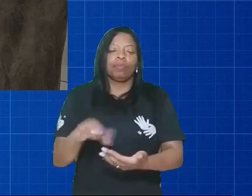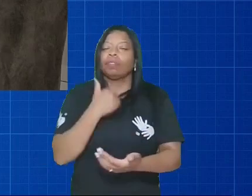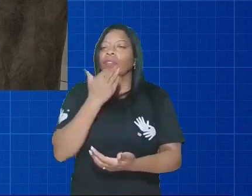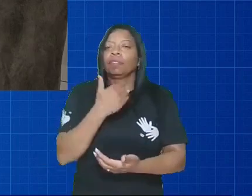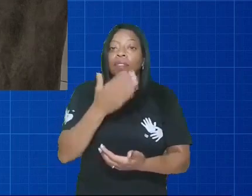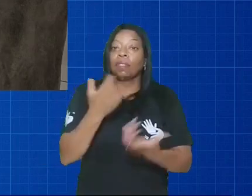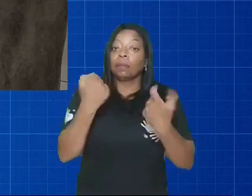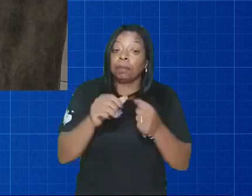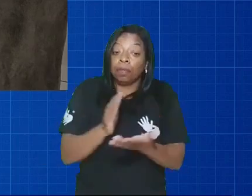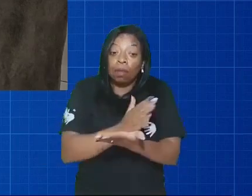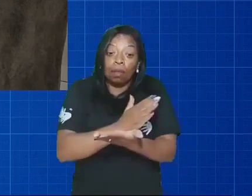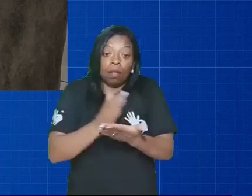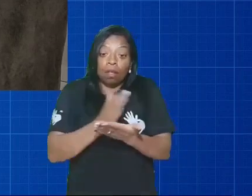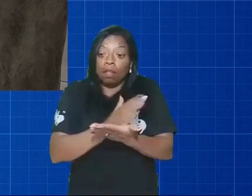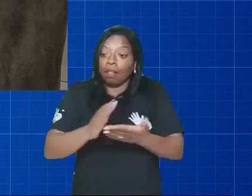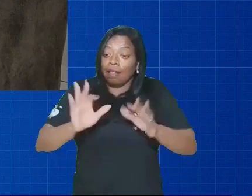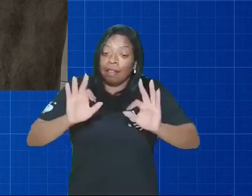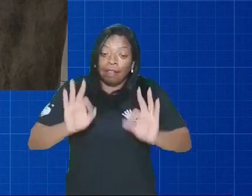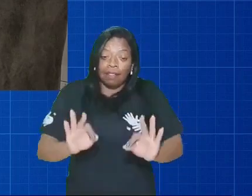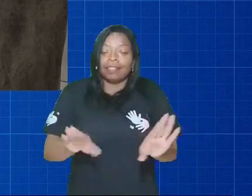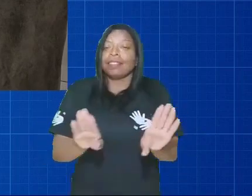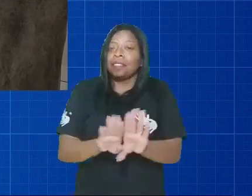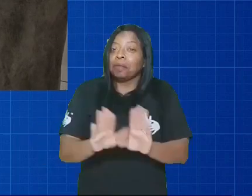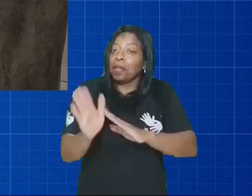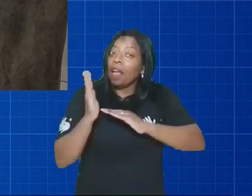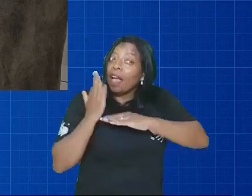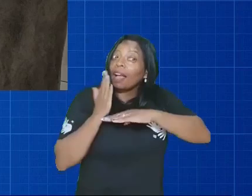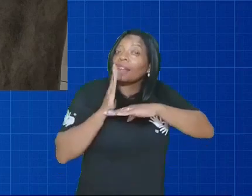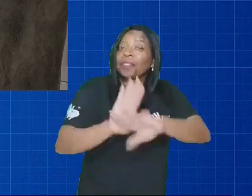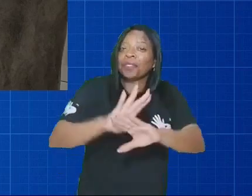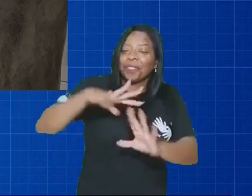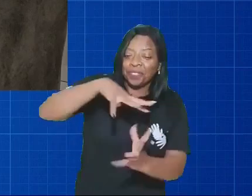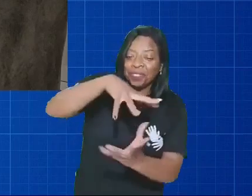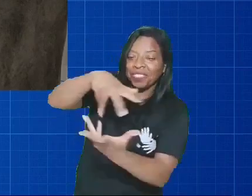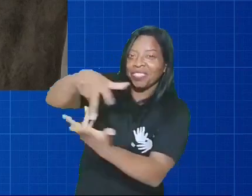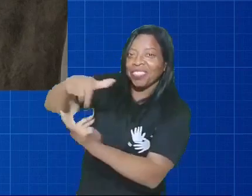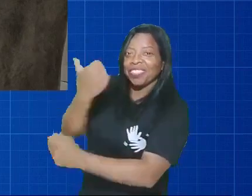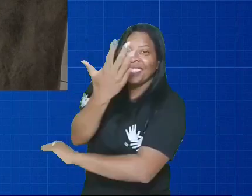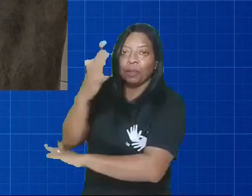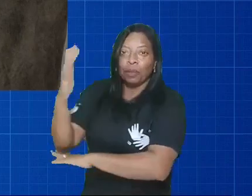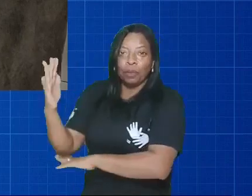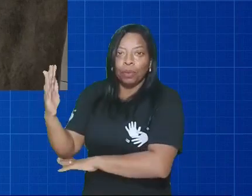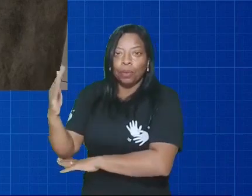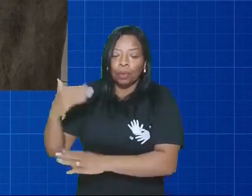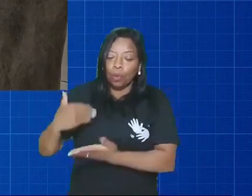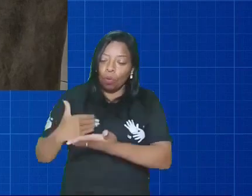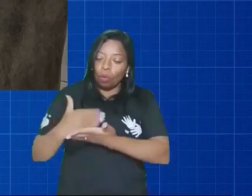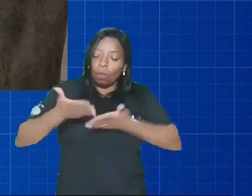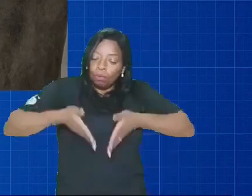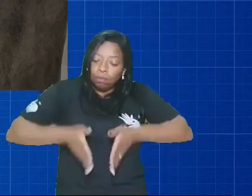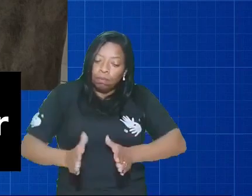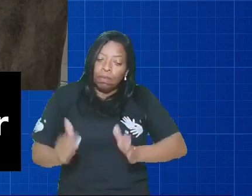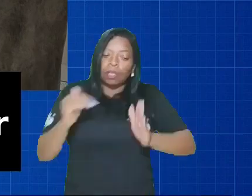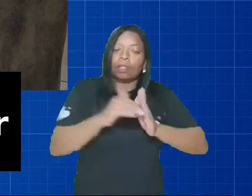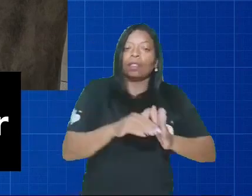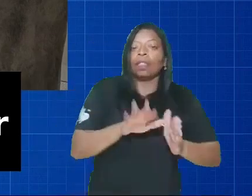E entender o porquê que a gente faz isso. O começo e o fim, né, do ciclo todo. Então, eu acho que é isso, juntar as mãos e continuar o